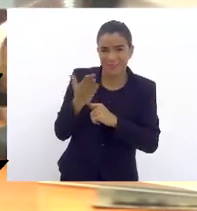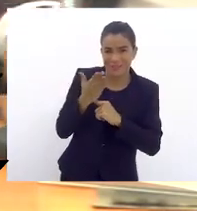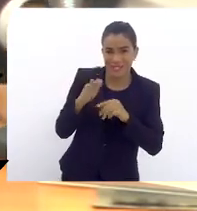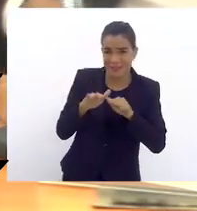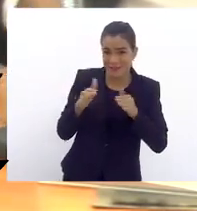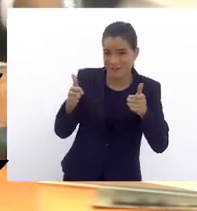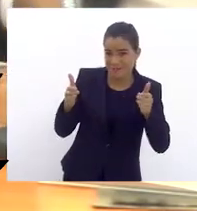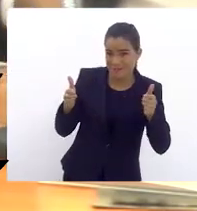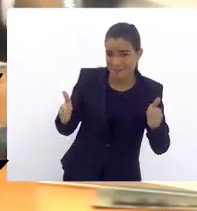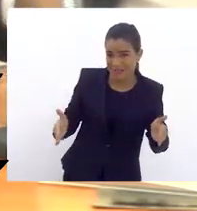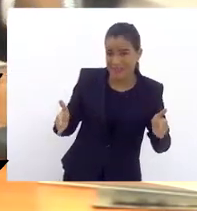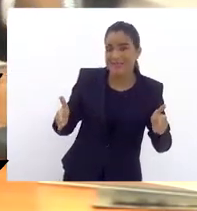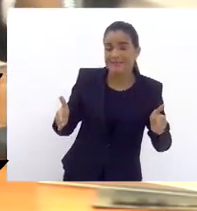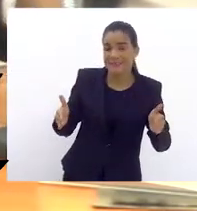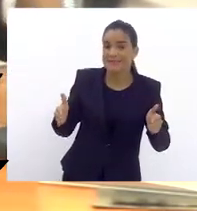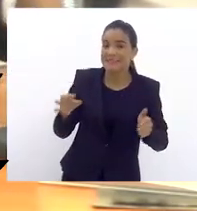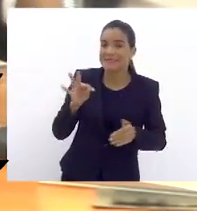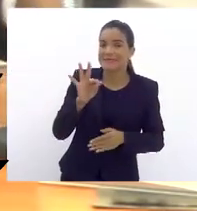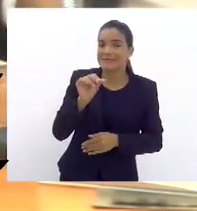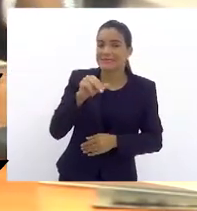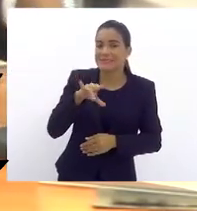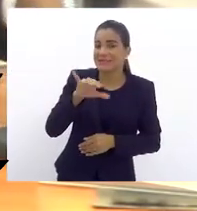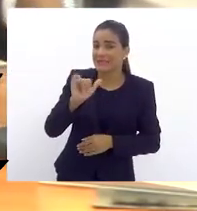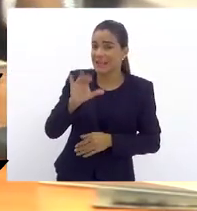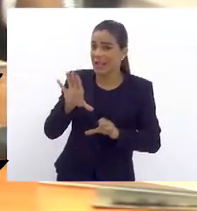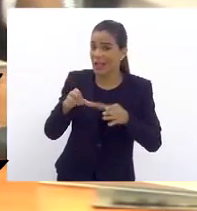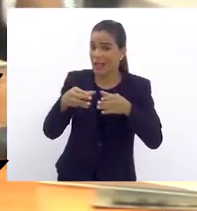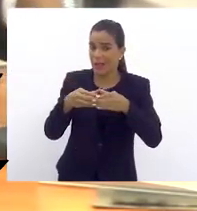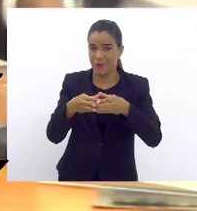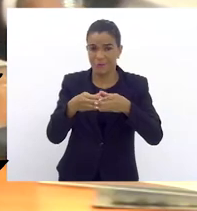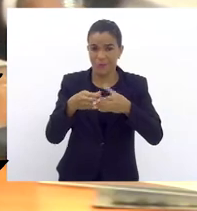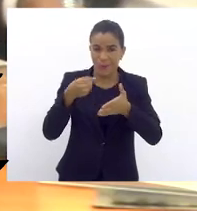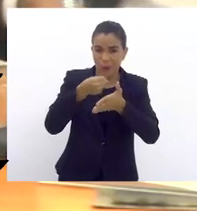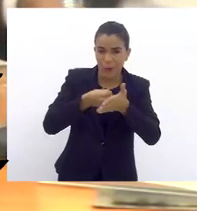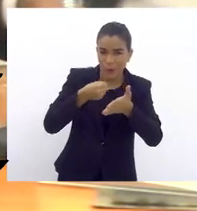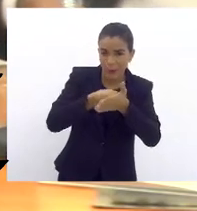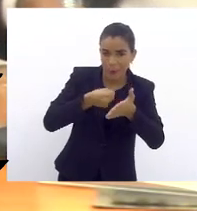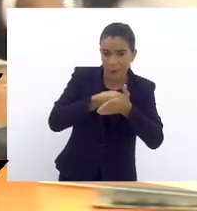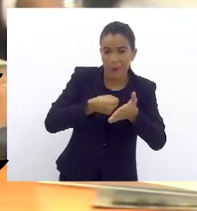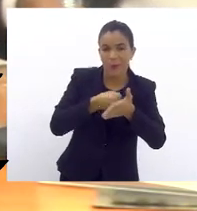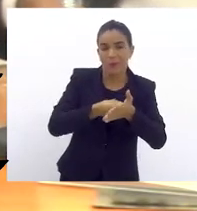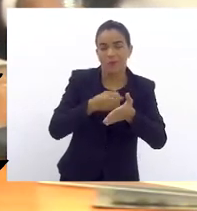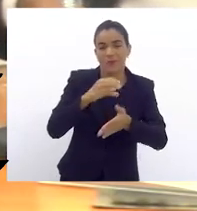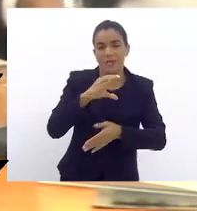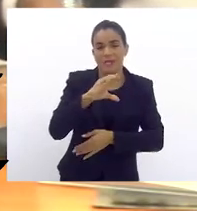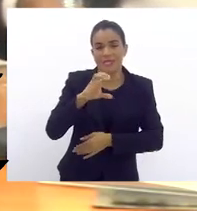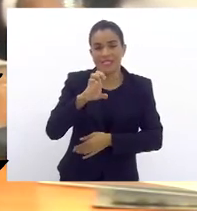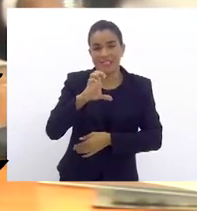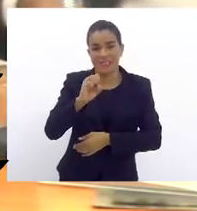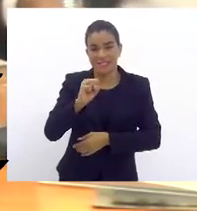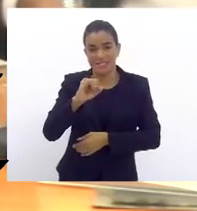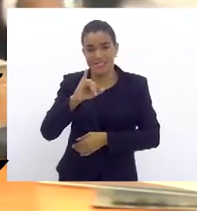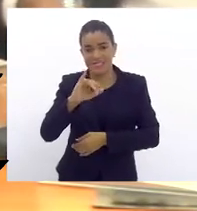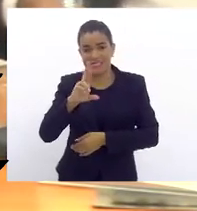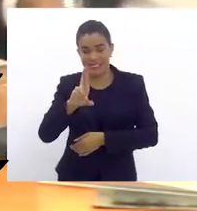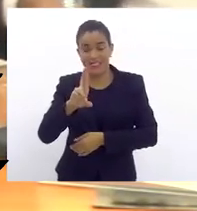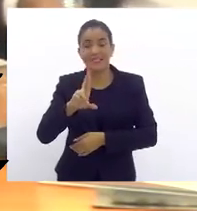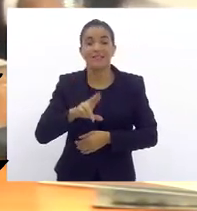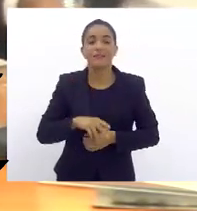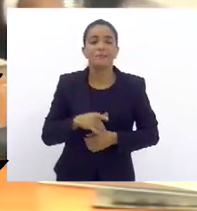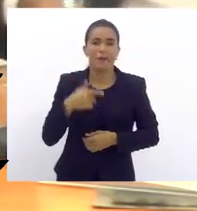e pedir para Tânia Jandira que é da comissão de combate para fazer a sua fala